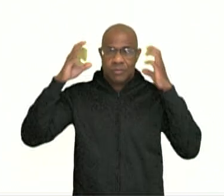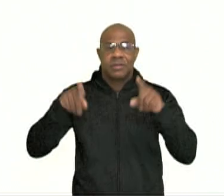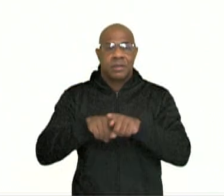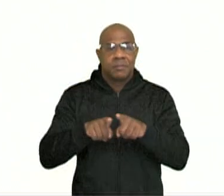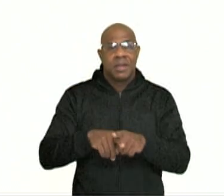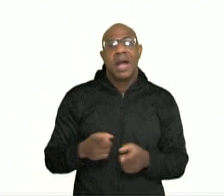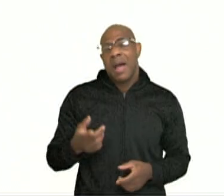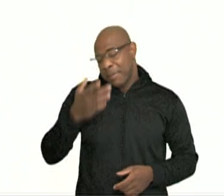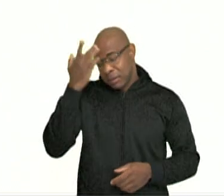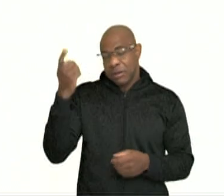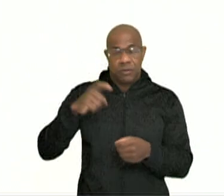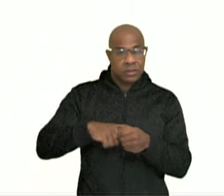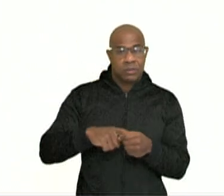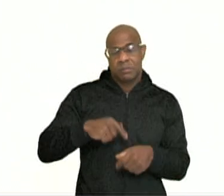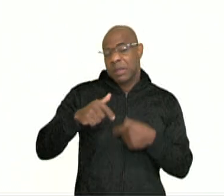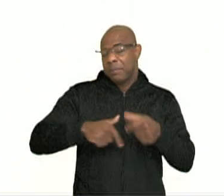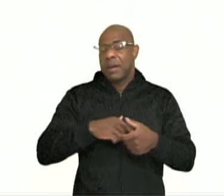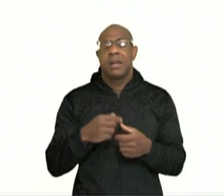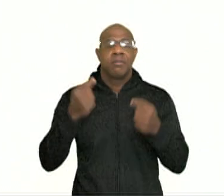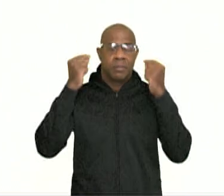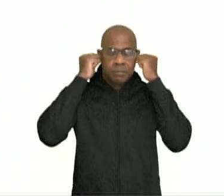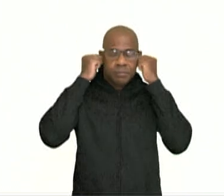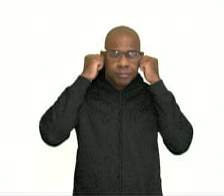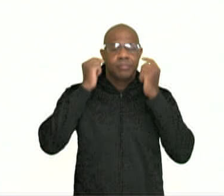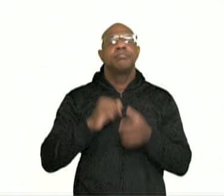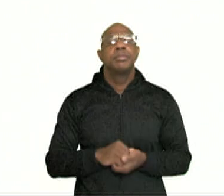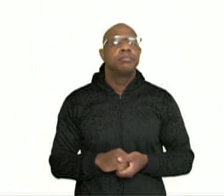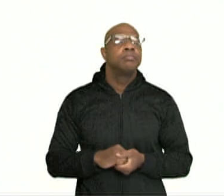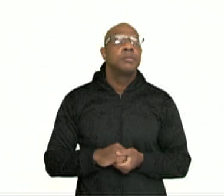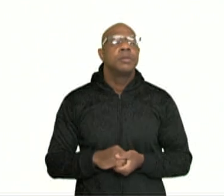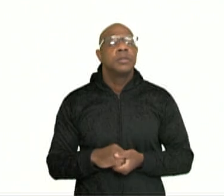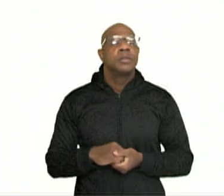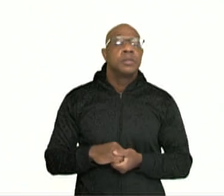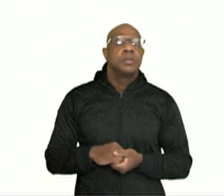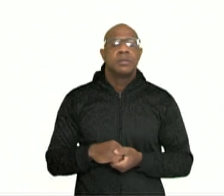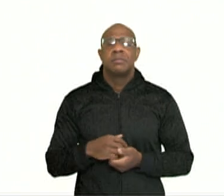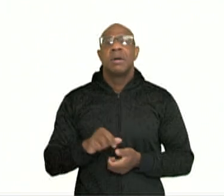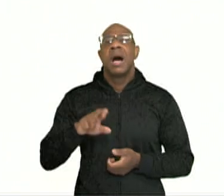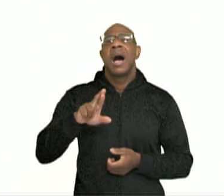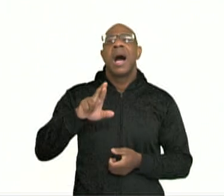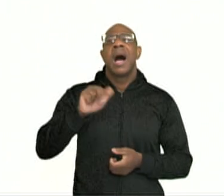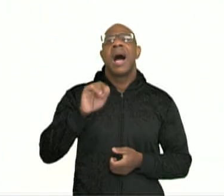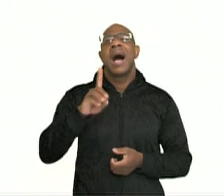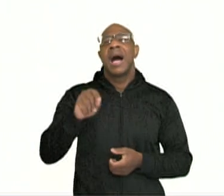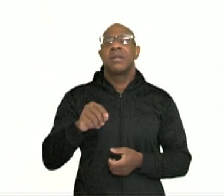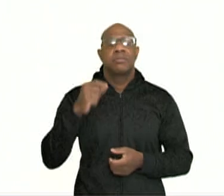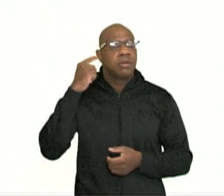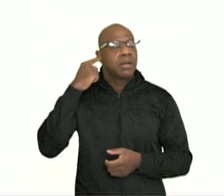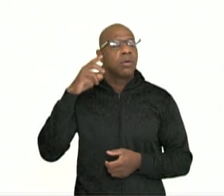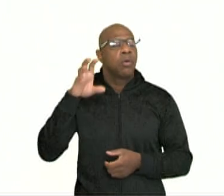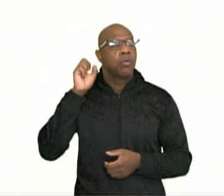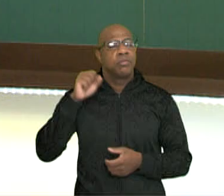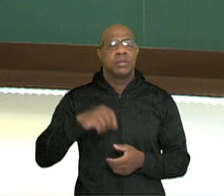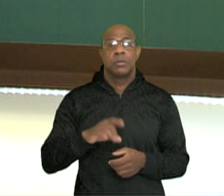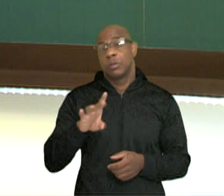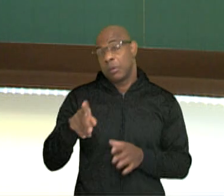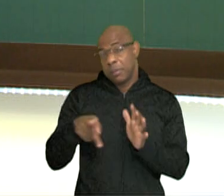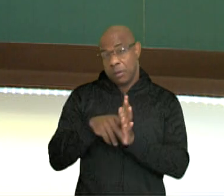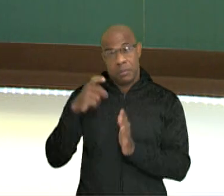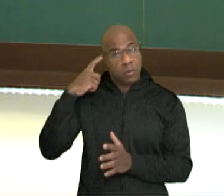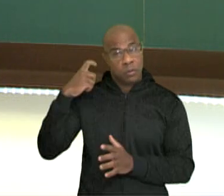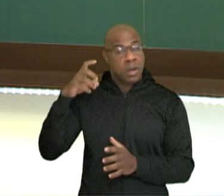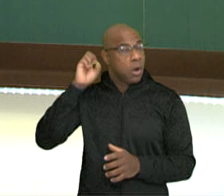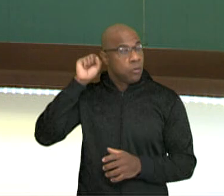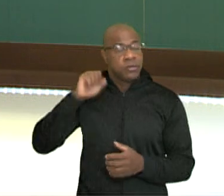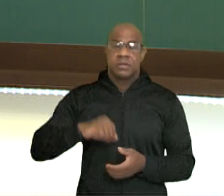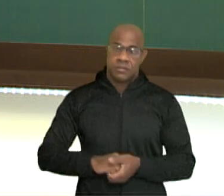do trabalho ali e vai acompanhando as notícias ali numa rádio, né, numa emissora ali de notícias, certo? Muito